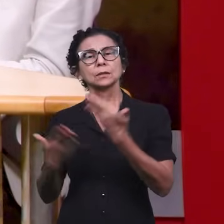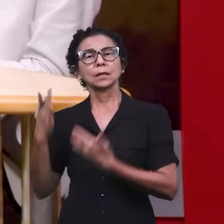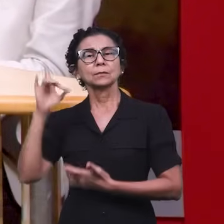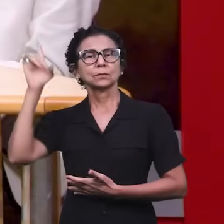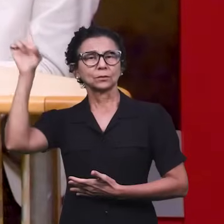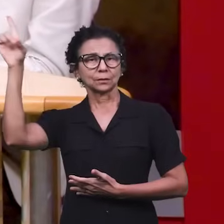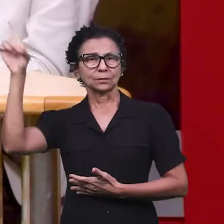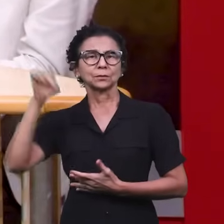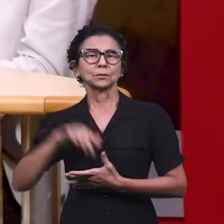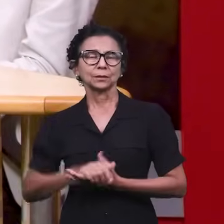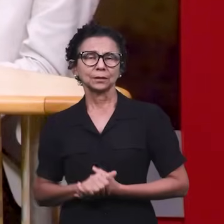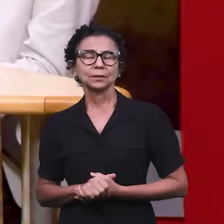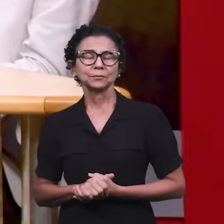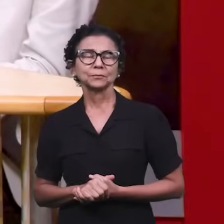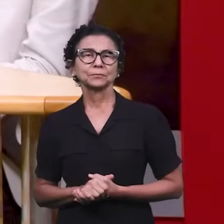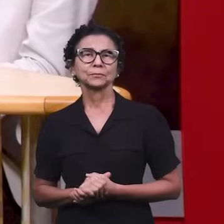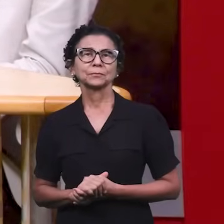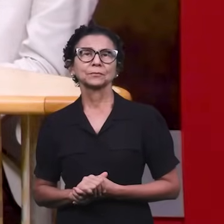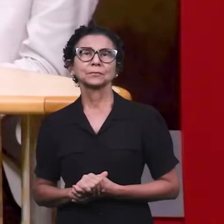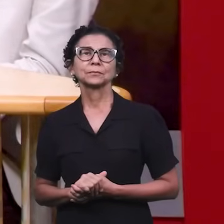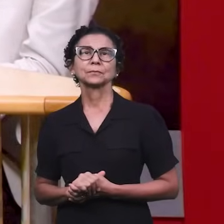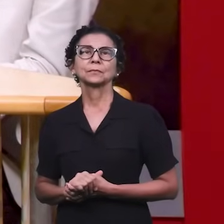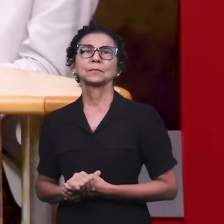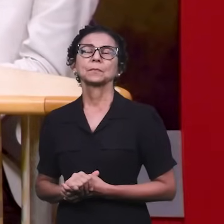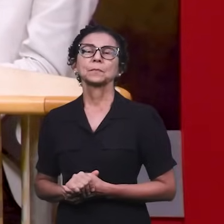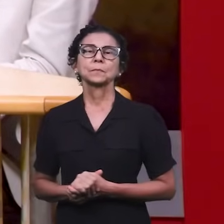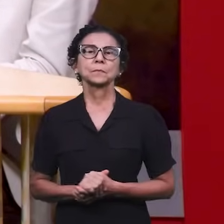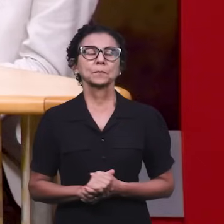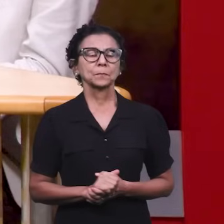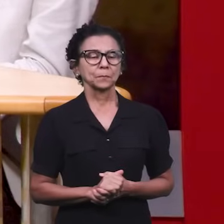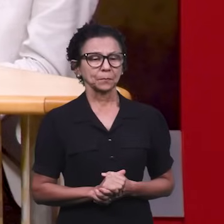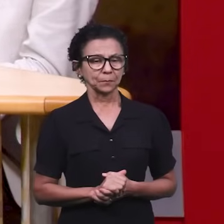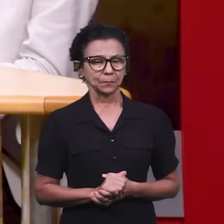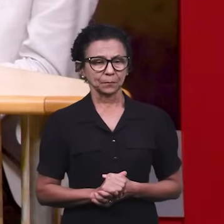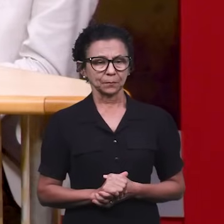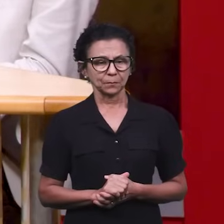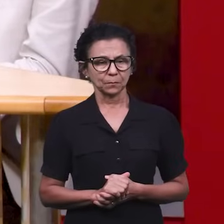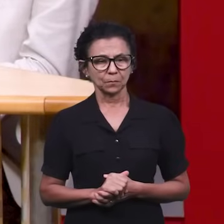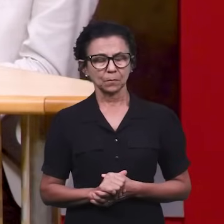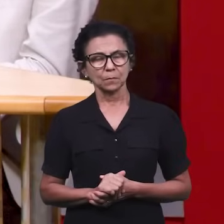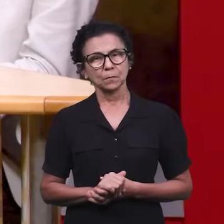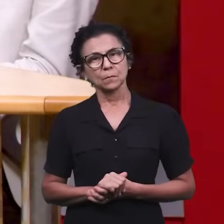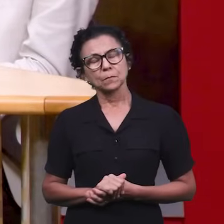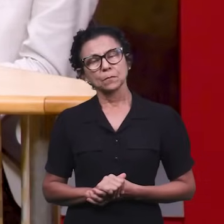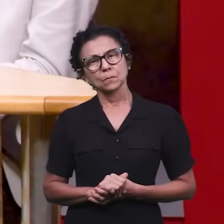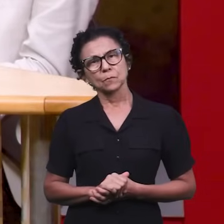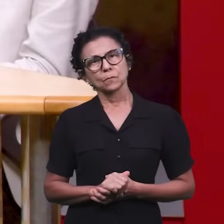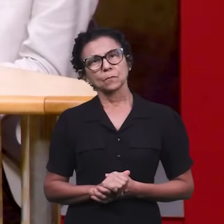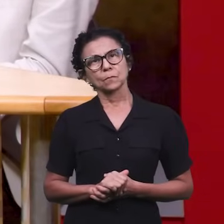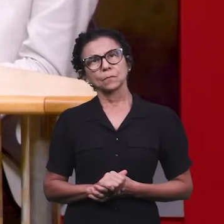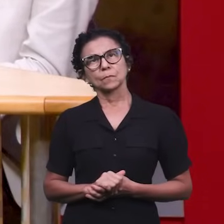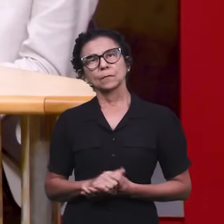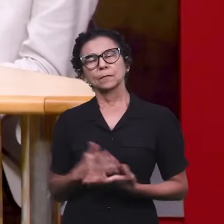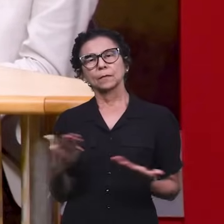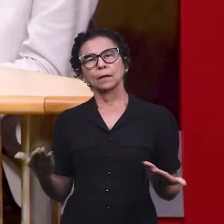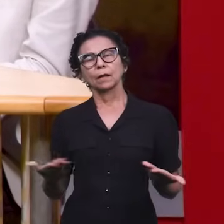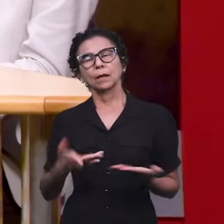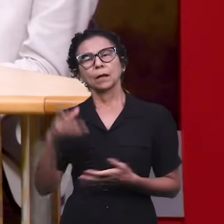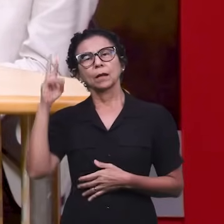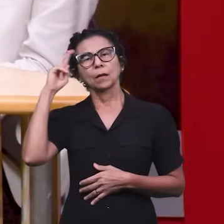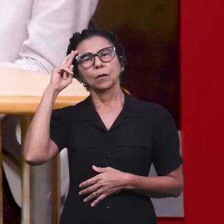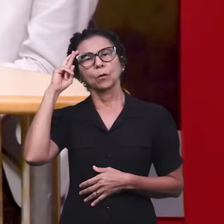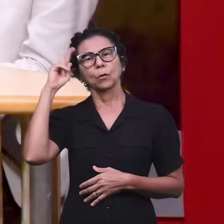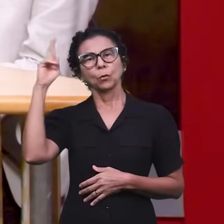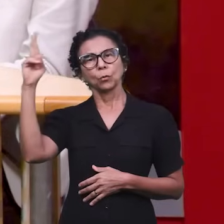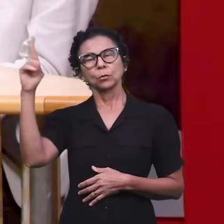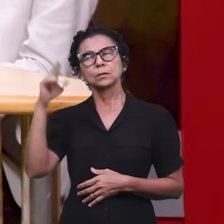subsídio muito rico, muito rico. O que o Senhor tem dado a nós para podermos